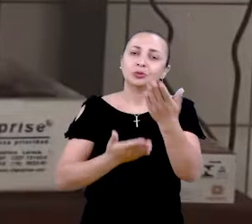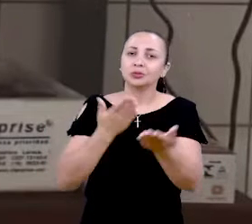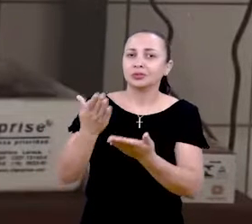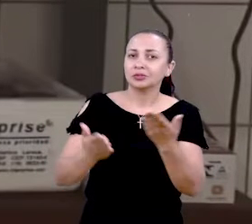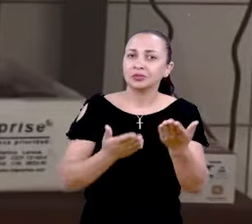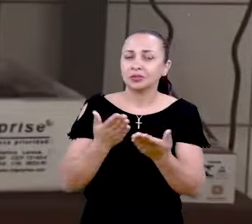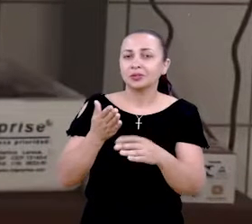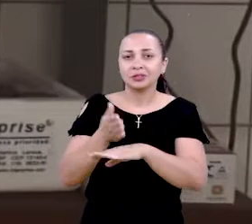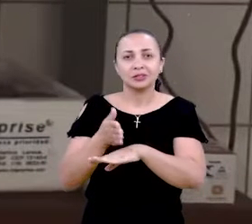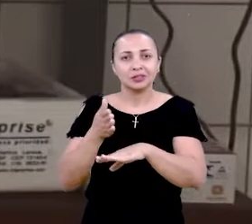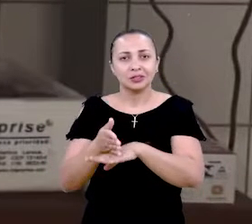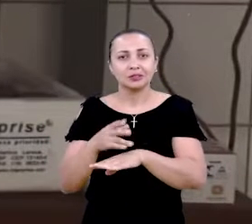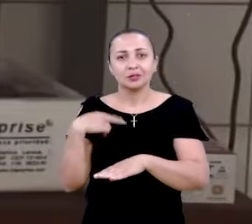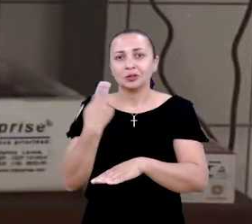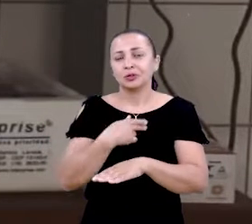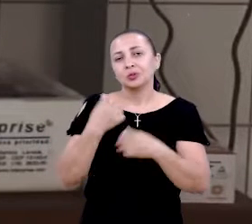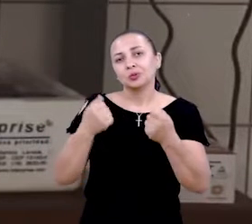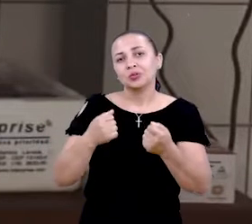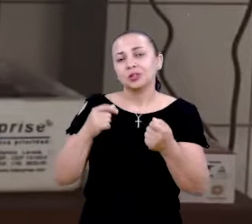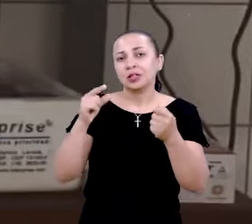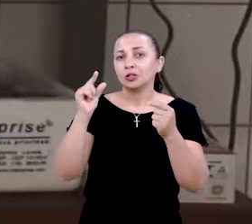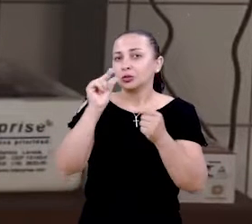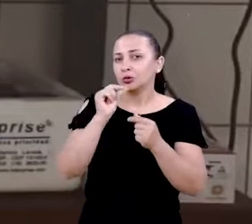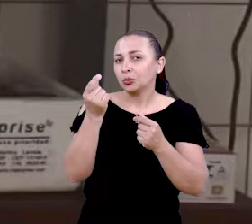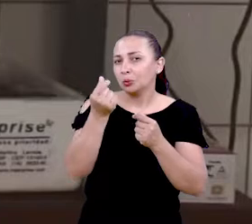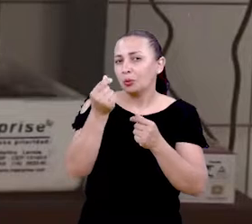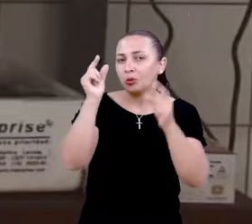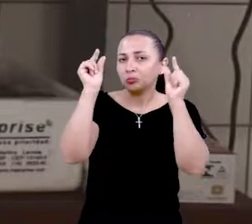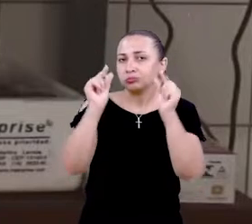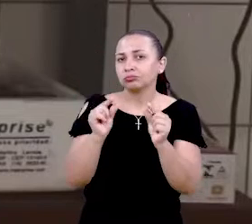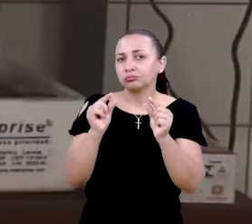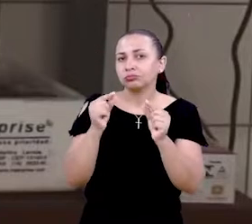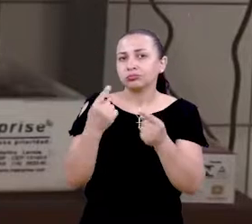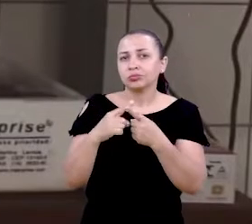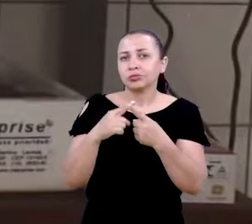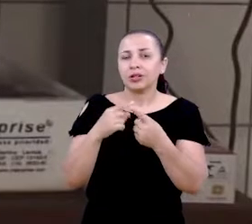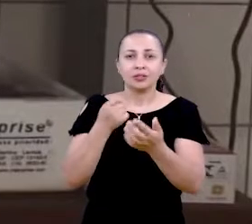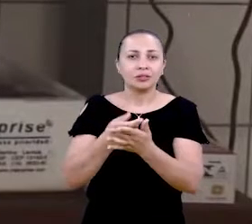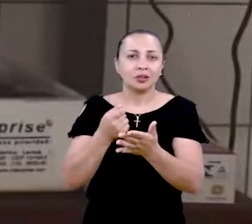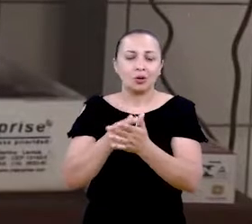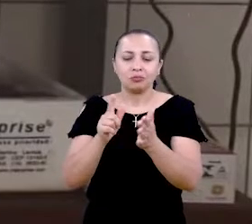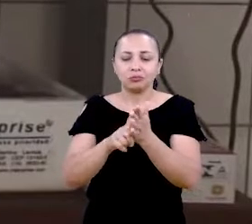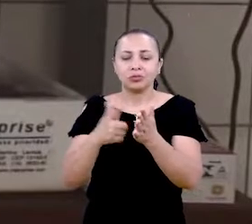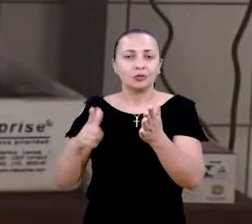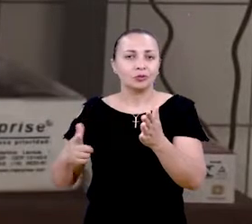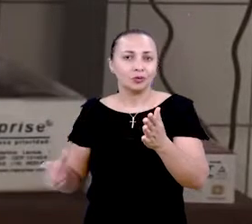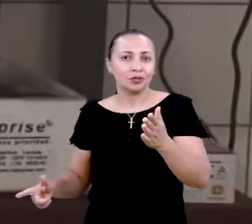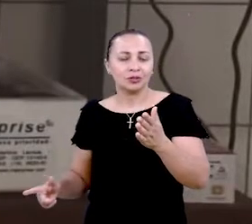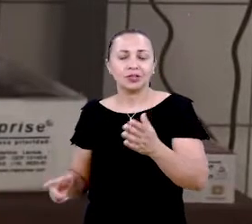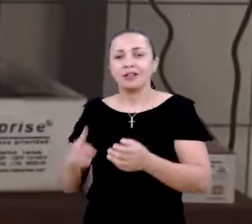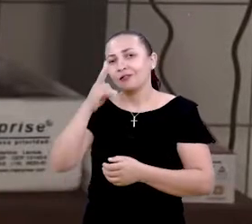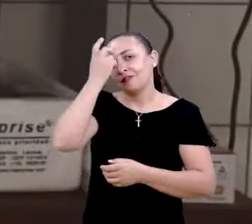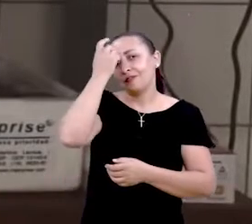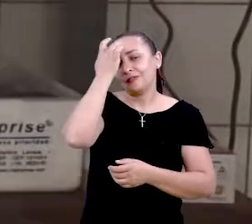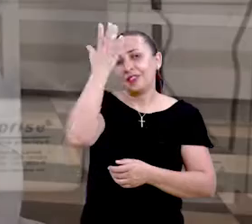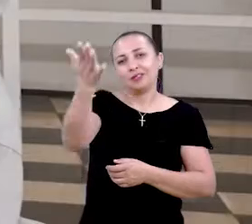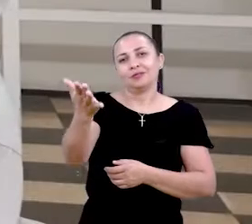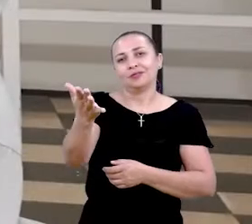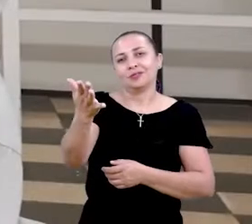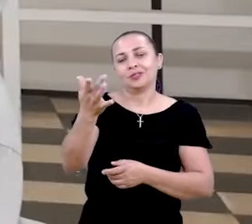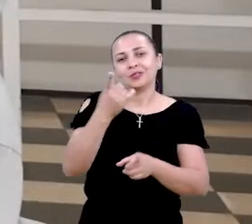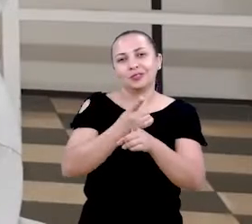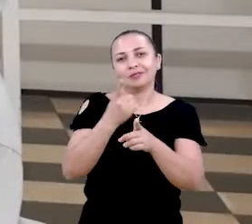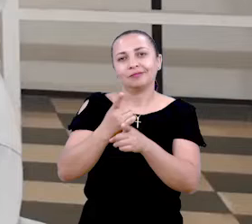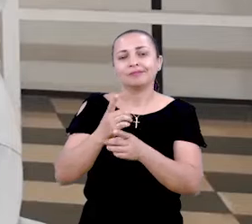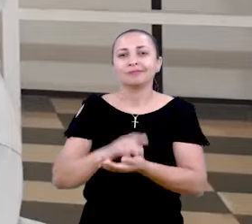tratamento acessível, que a gente pretende ser de baixo custo, por conta das aquisições da folha ser de fácil acesso. Os